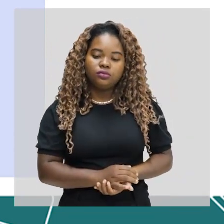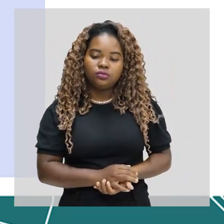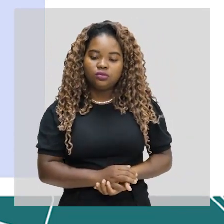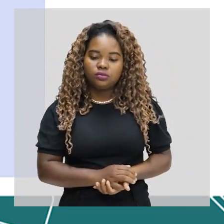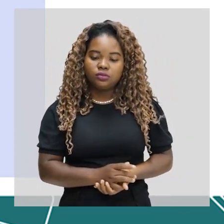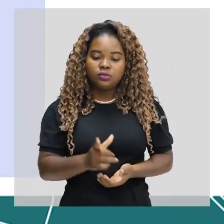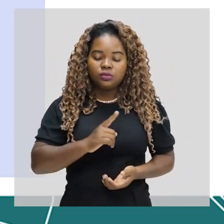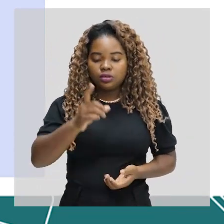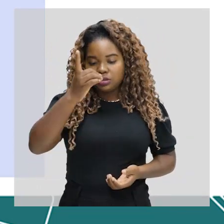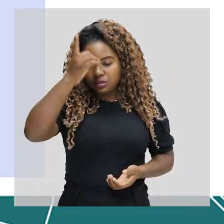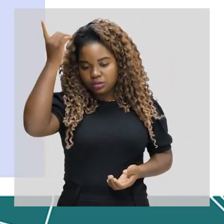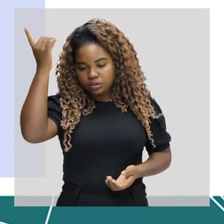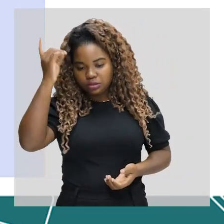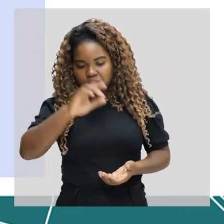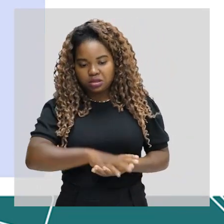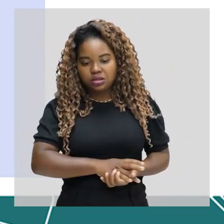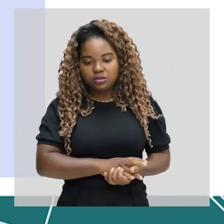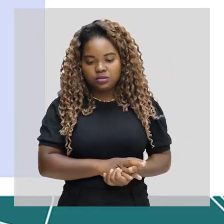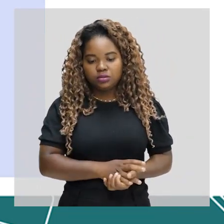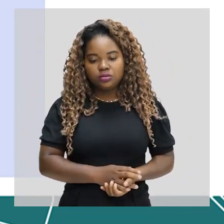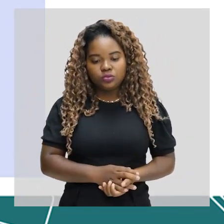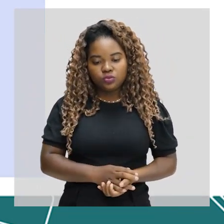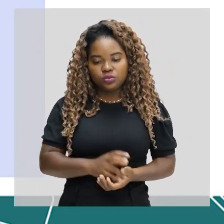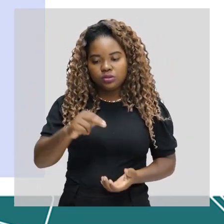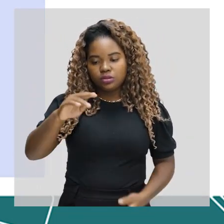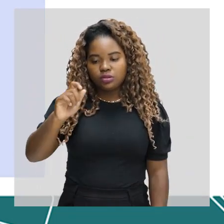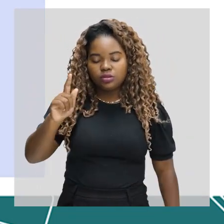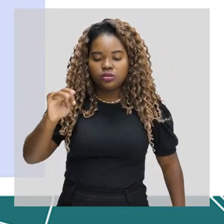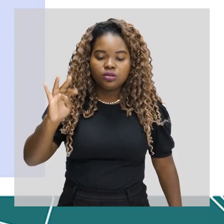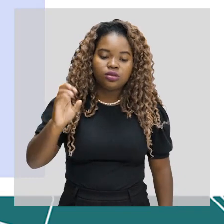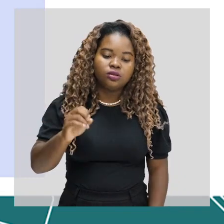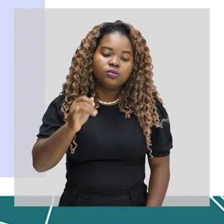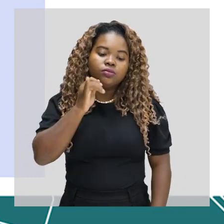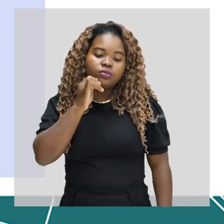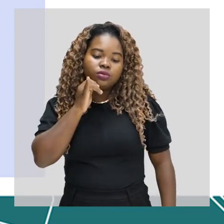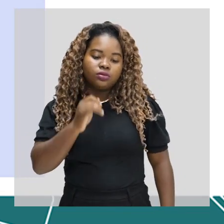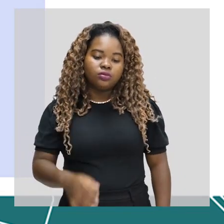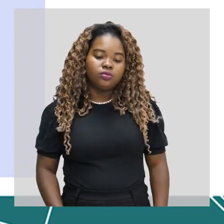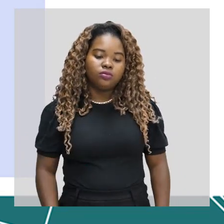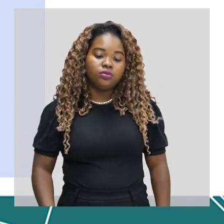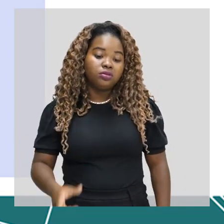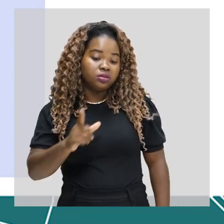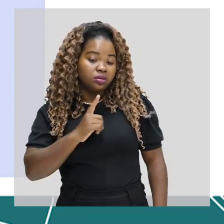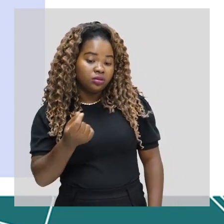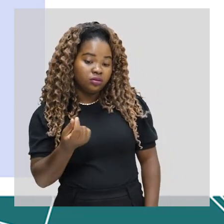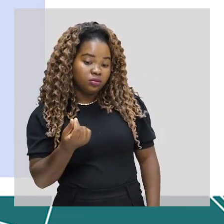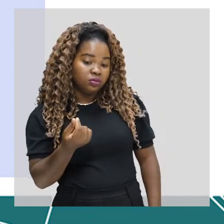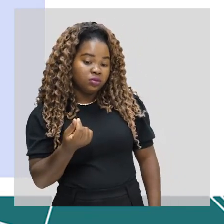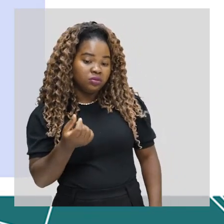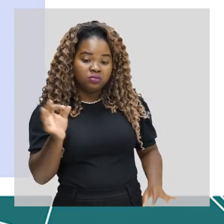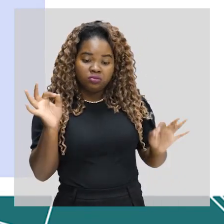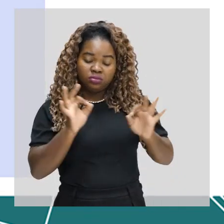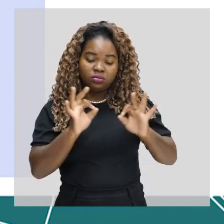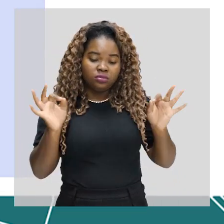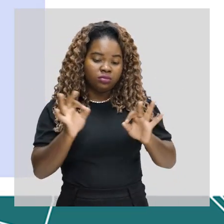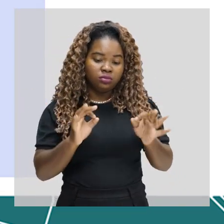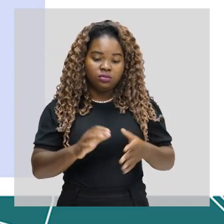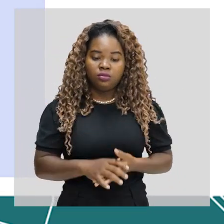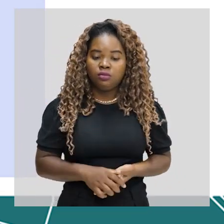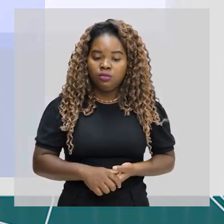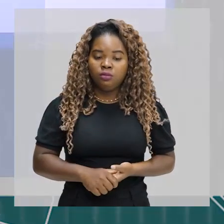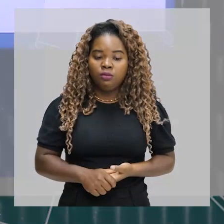passar ideias negativas. Por exemplo, I have no money. Eu tenho dinheiro nenhum. é um